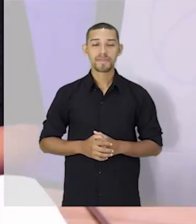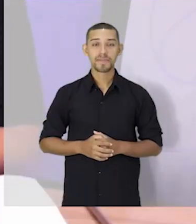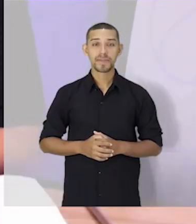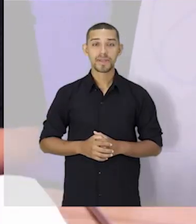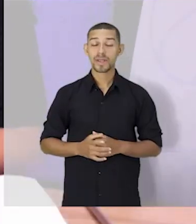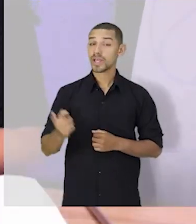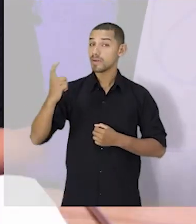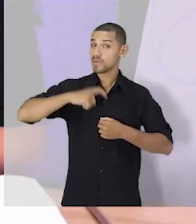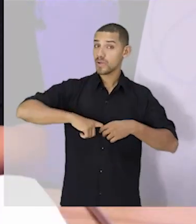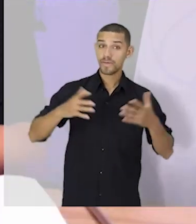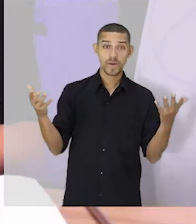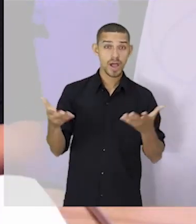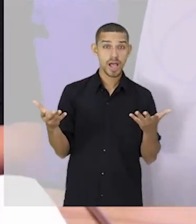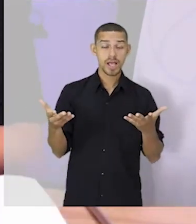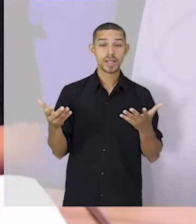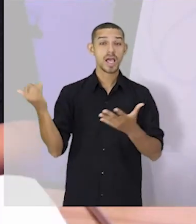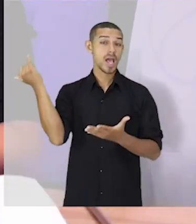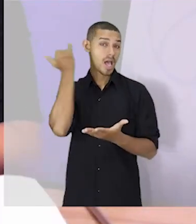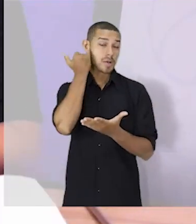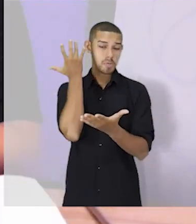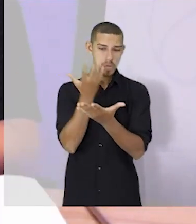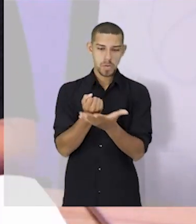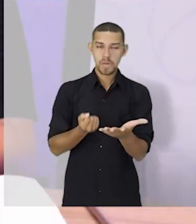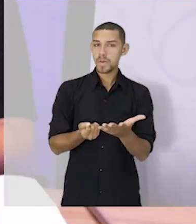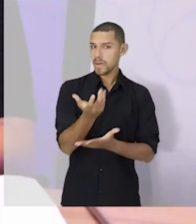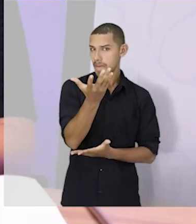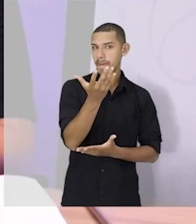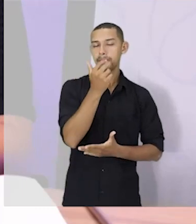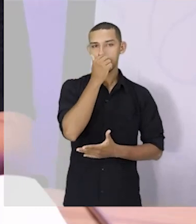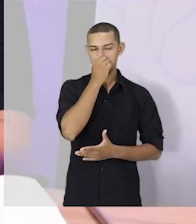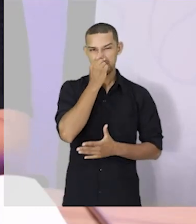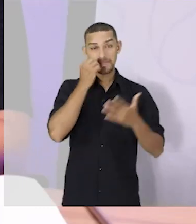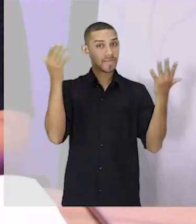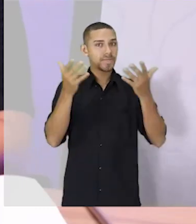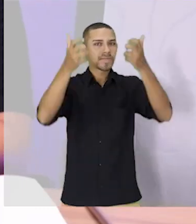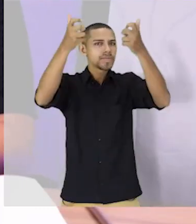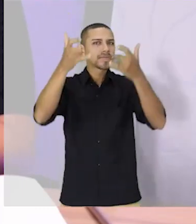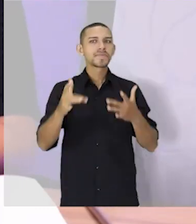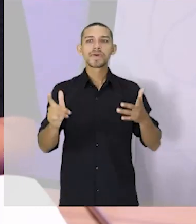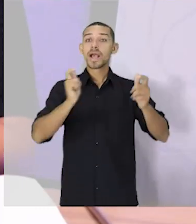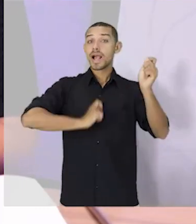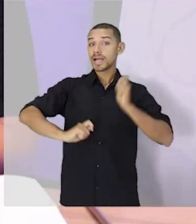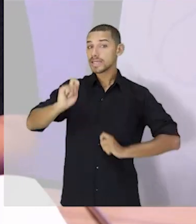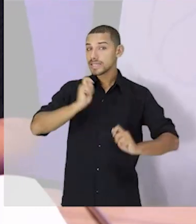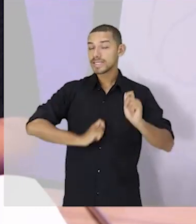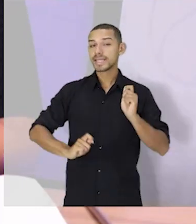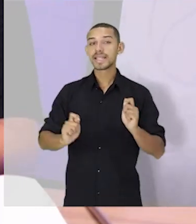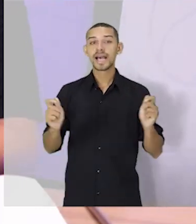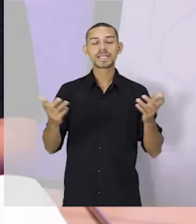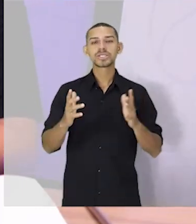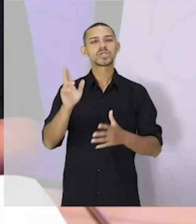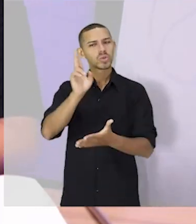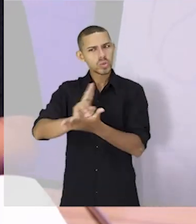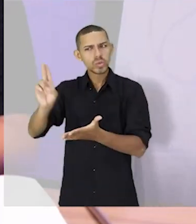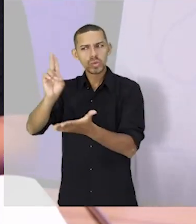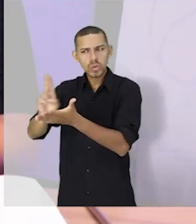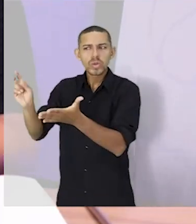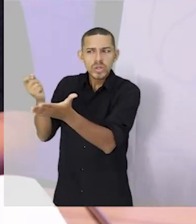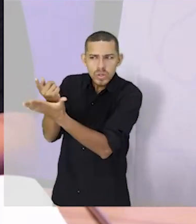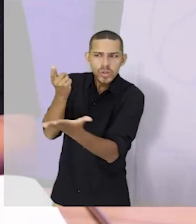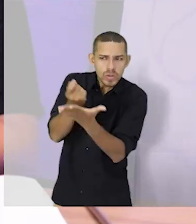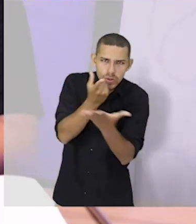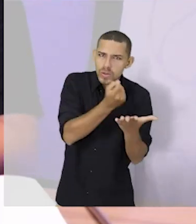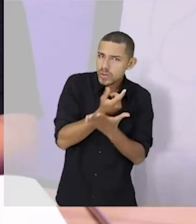Estamos de volta com o nosso podcast Papo de Recreio, hoje falando sobre ansiedade e consumismo, tema aí que